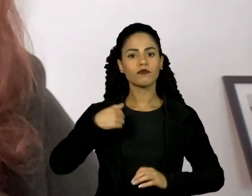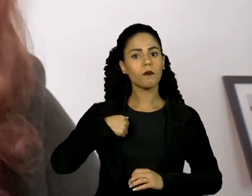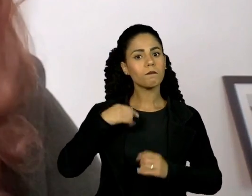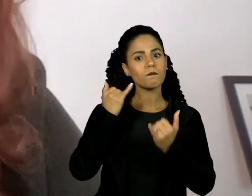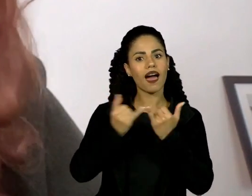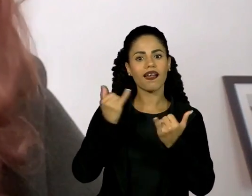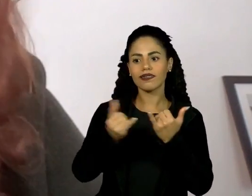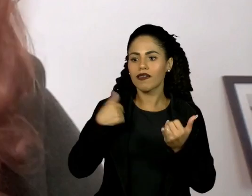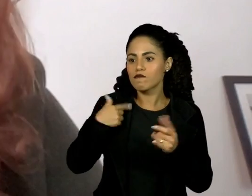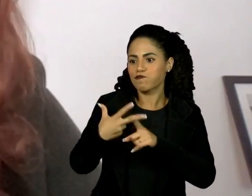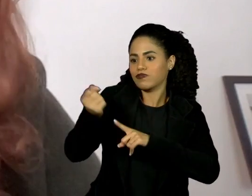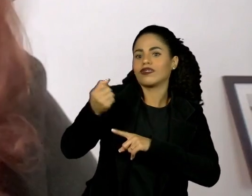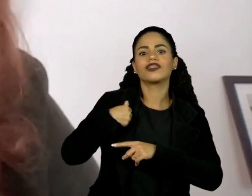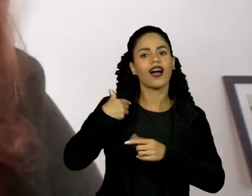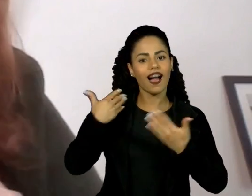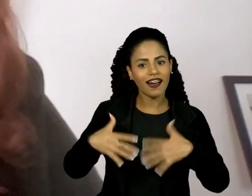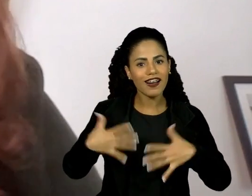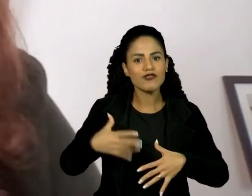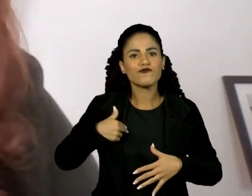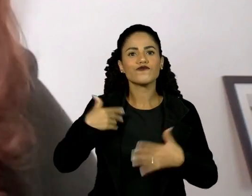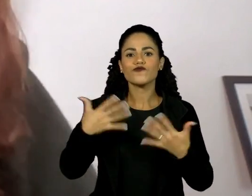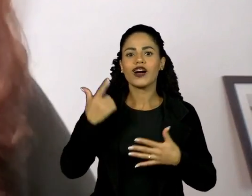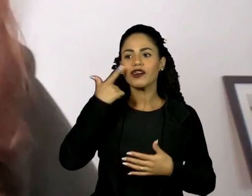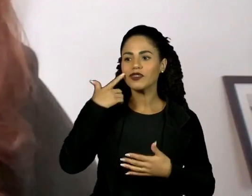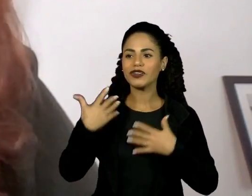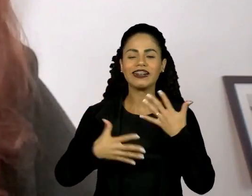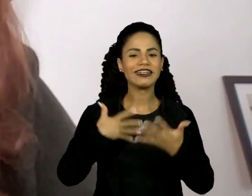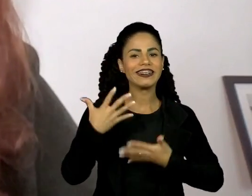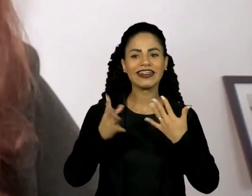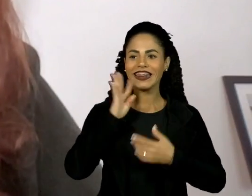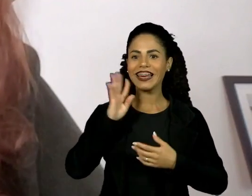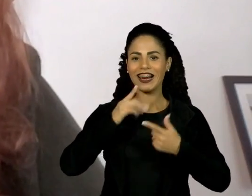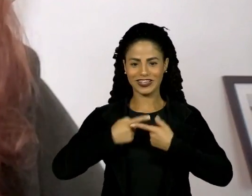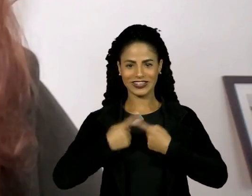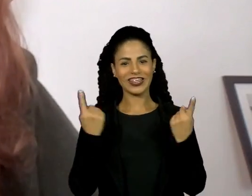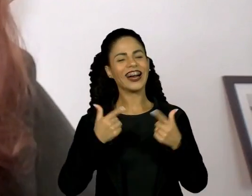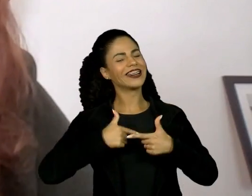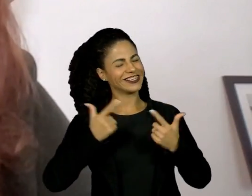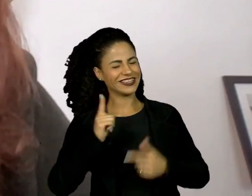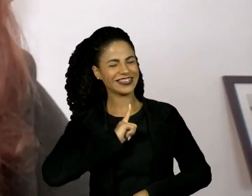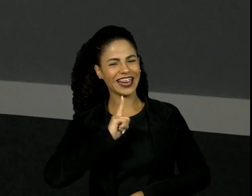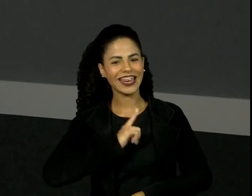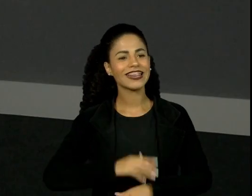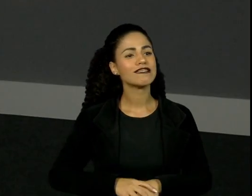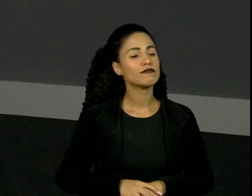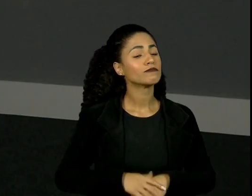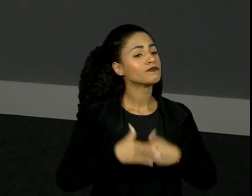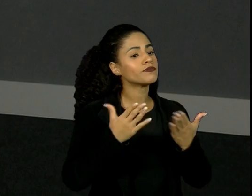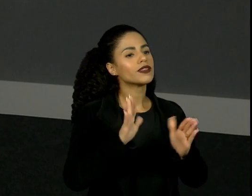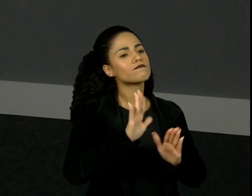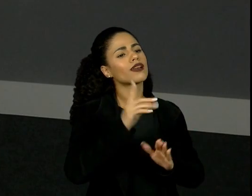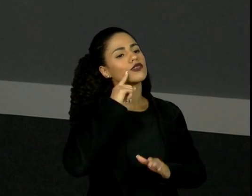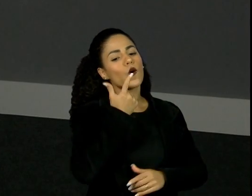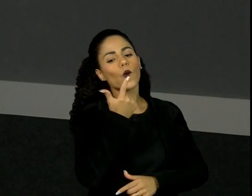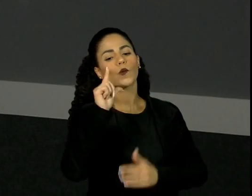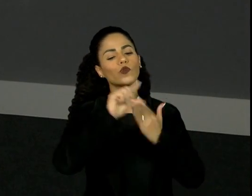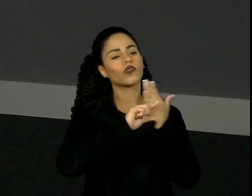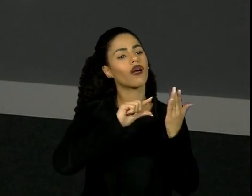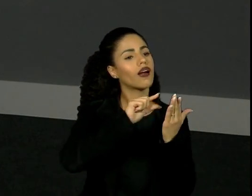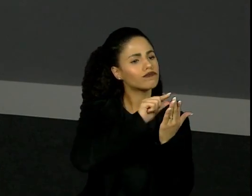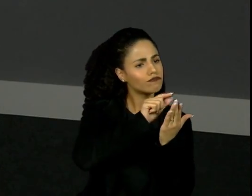Sena algumas vezes, assim, eu já estou gastando toda a minha cota de sorte na vida. Quais são os outros autores de